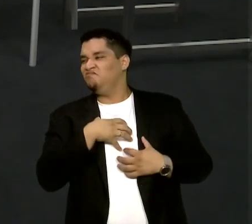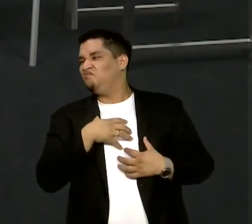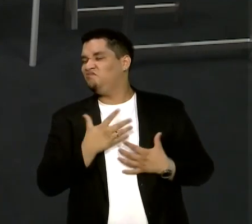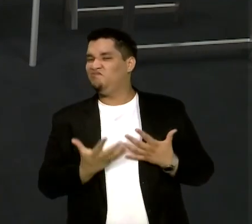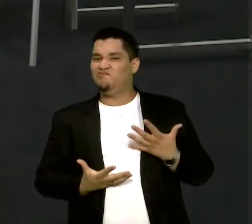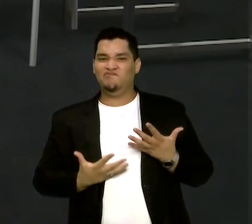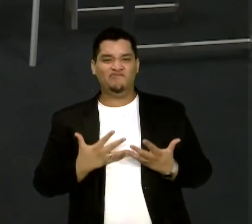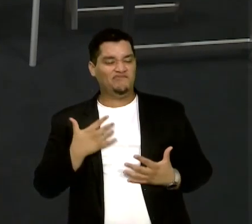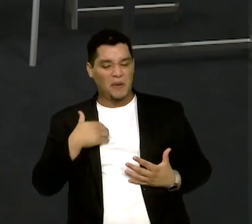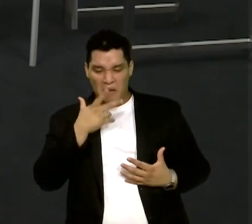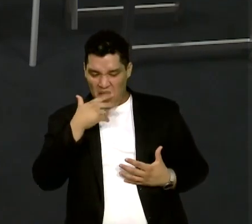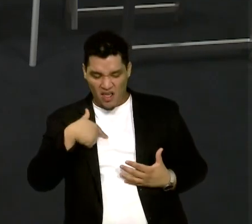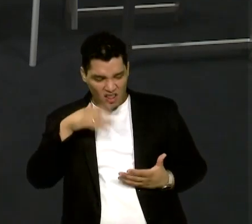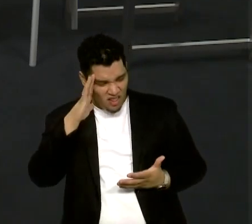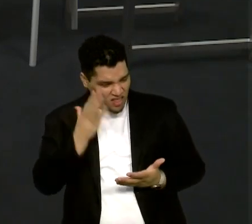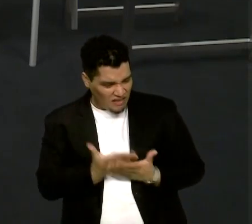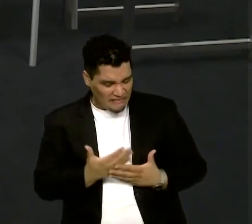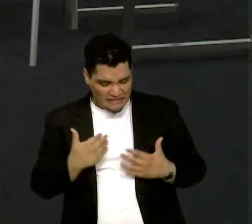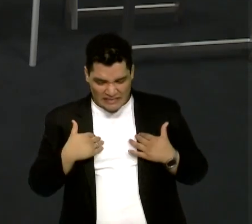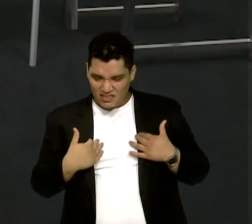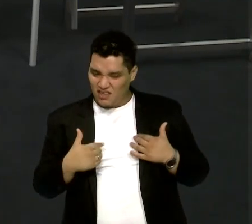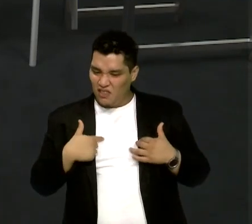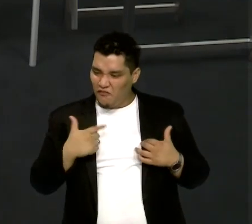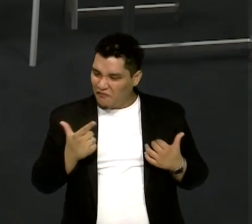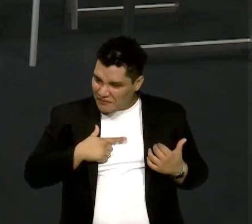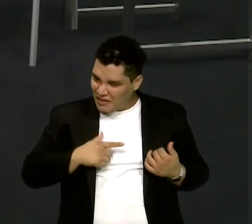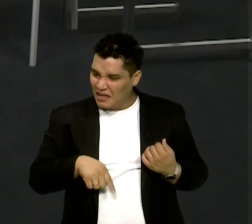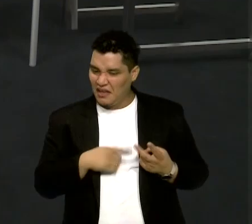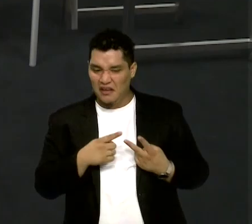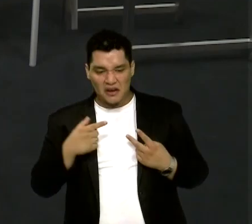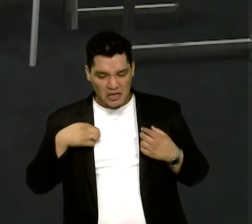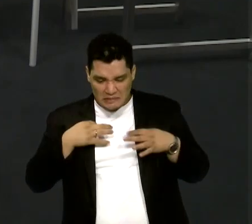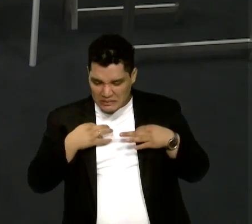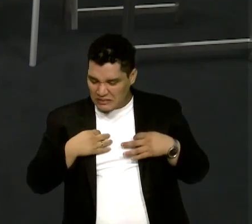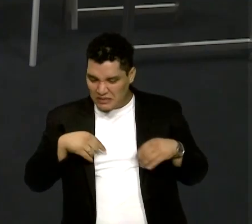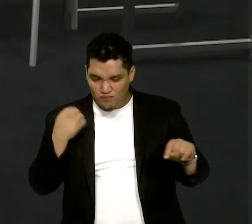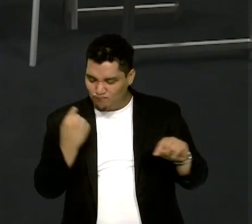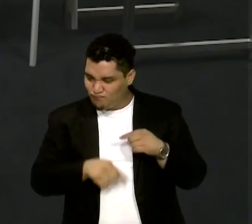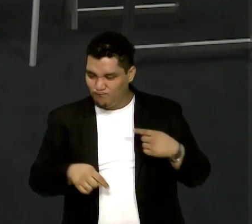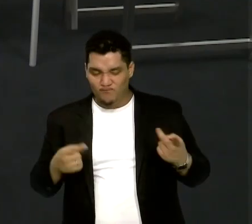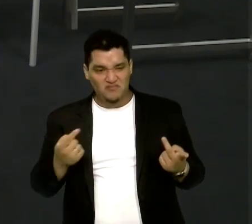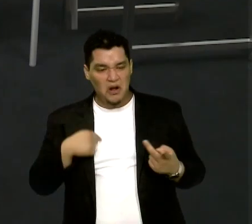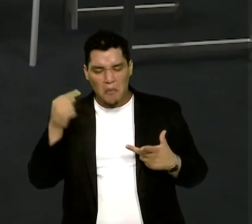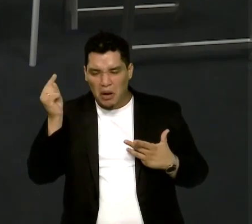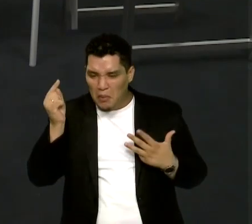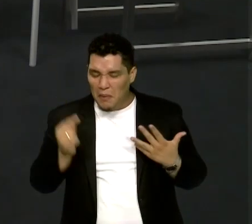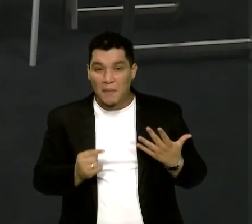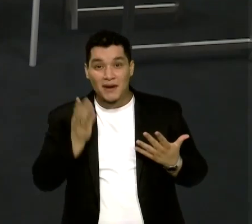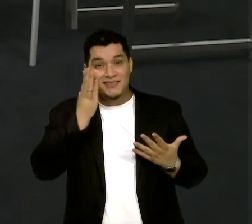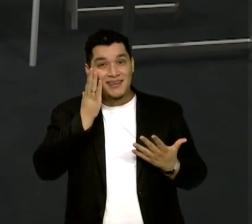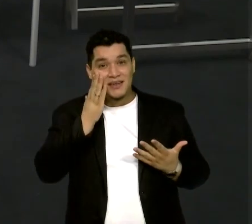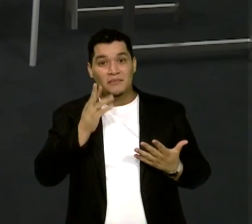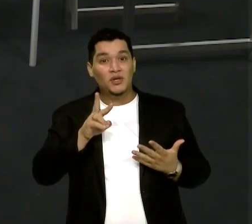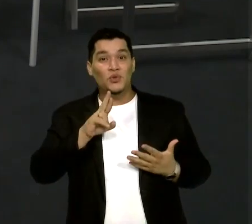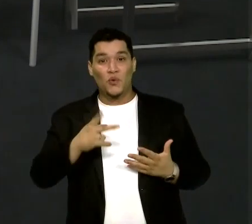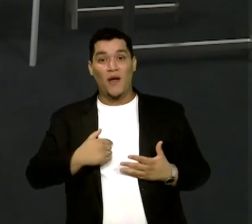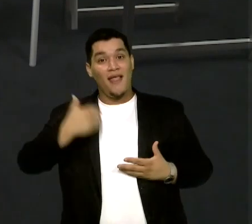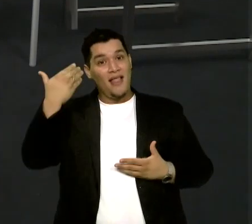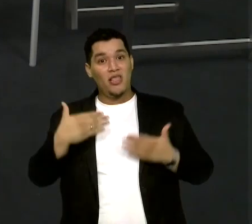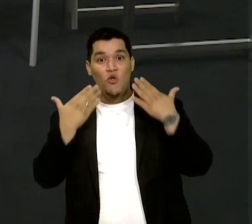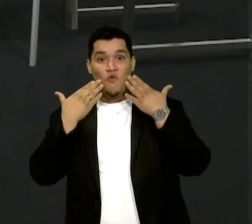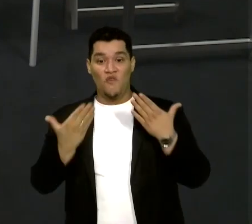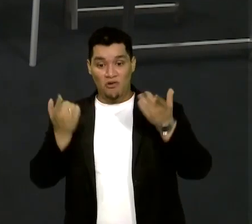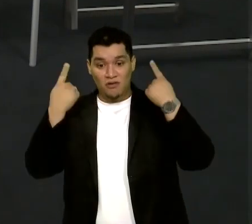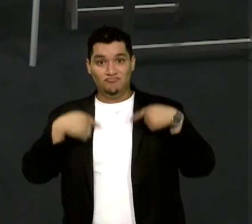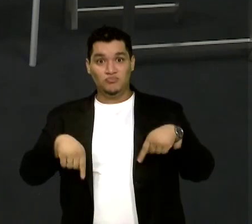si mesma. Começa a se achar feia, né? E essa beleza ela tem que buscar, não é a beleza física, mas, sim, é a beleza interior, ah, e isso,